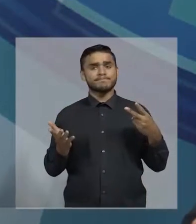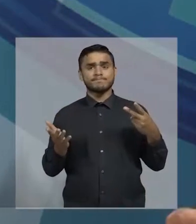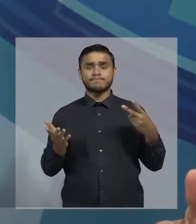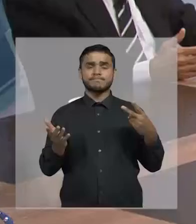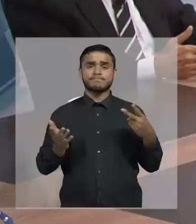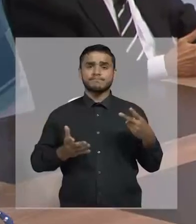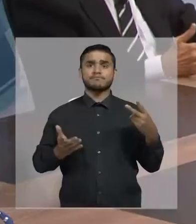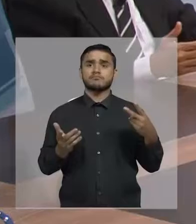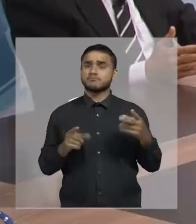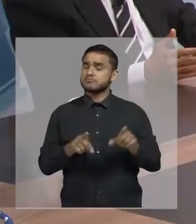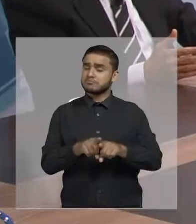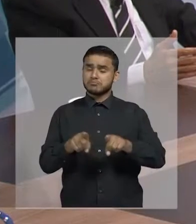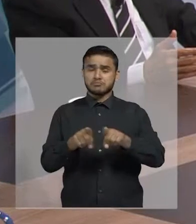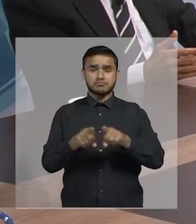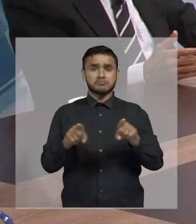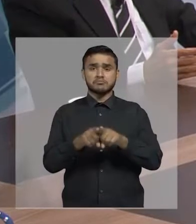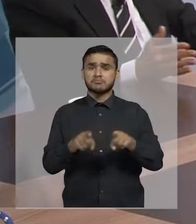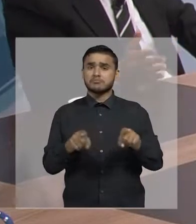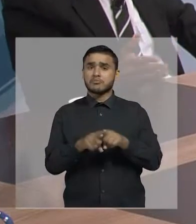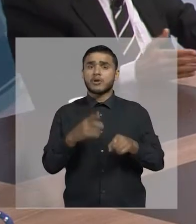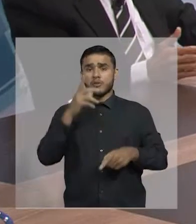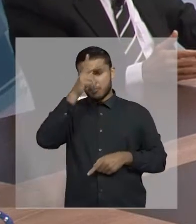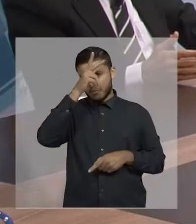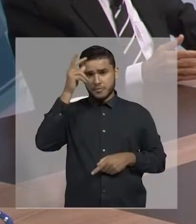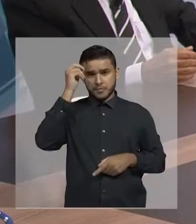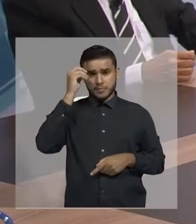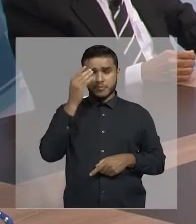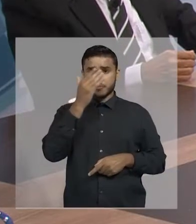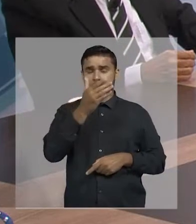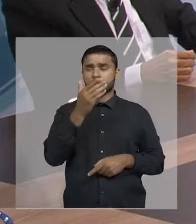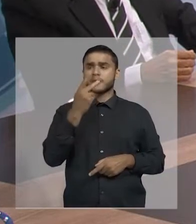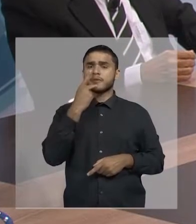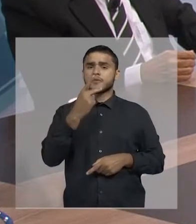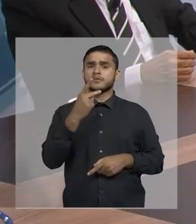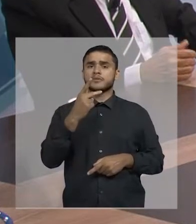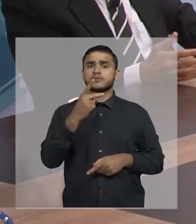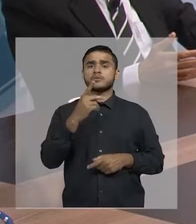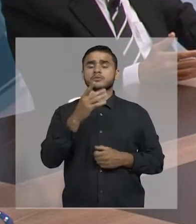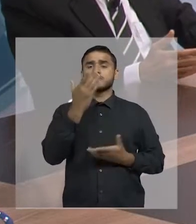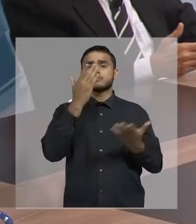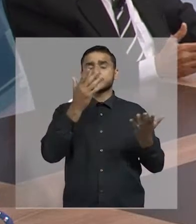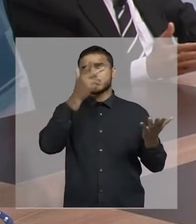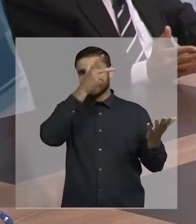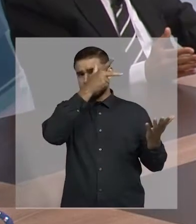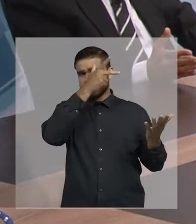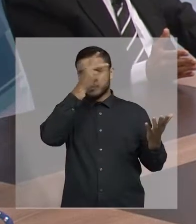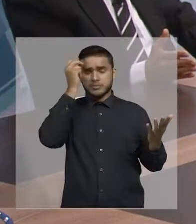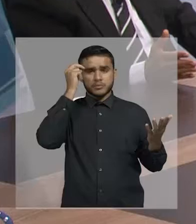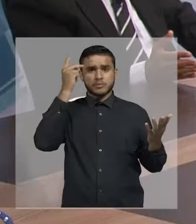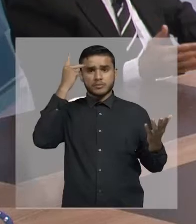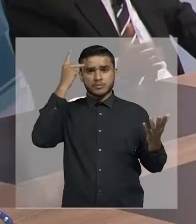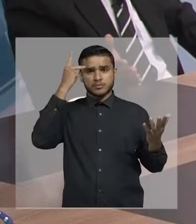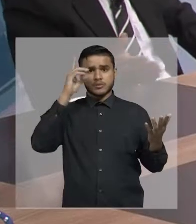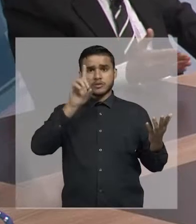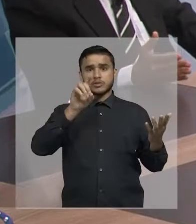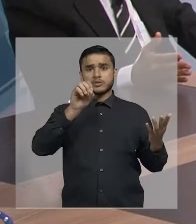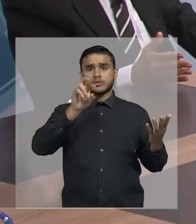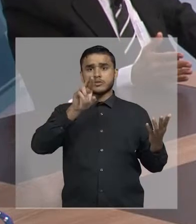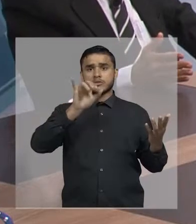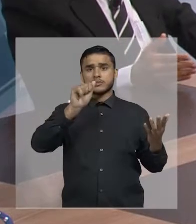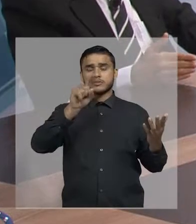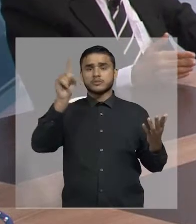também não, o próprio prefeito, até há pouco tempo prefeito de São Paulo, Dória, não é bem mais um nome novo, porque